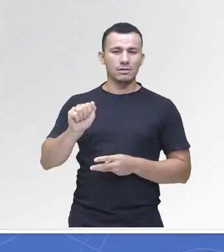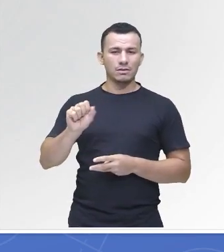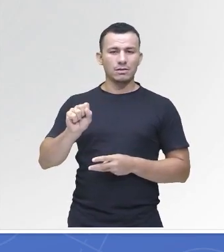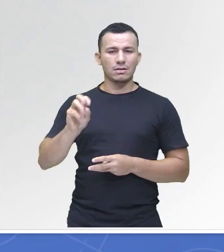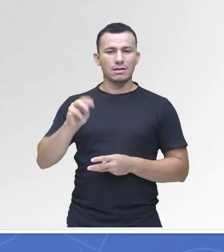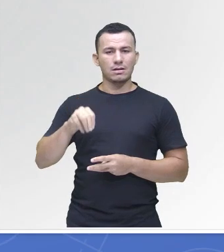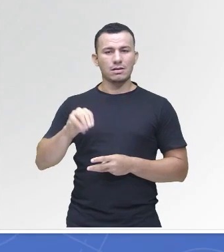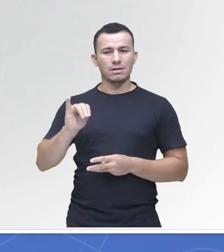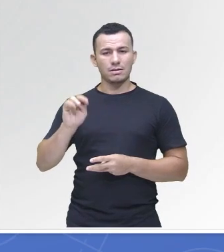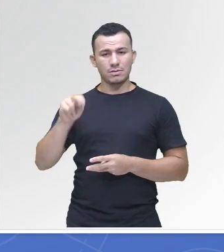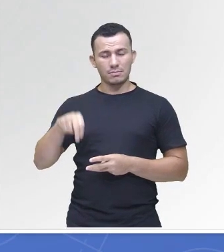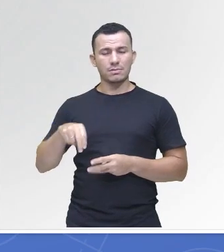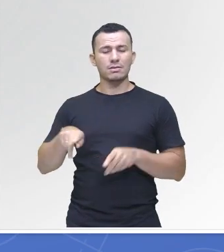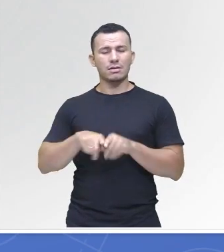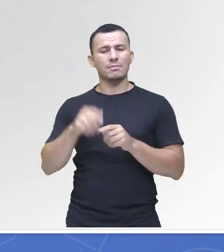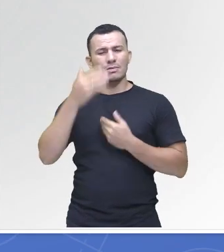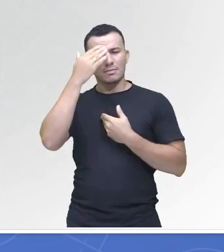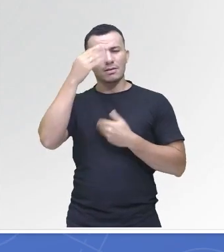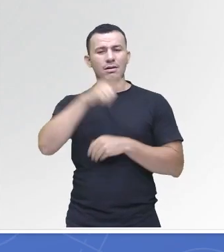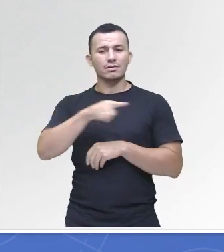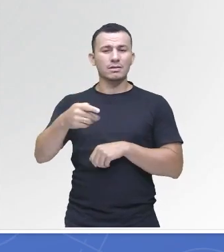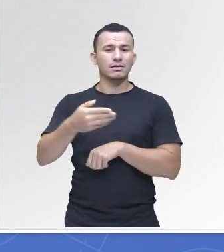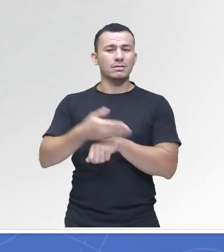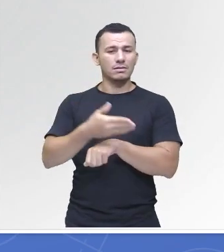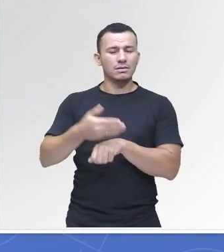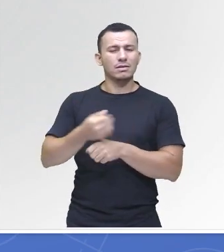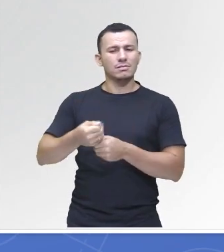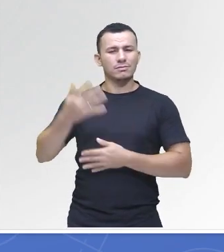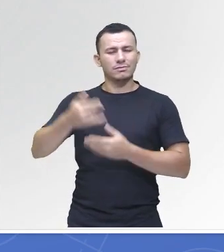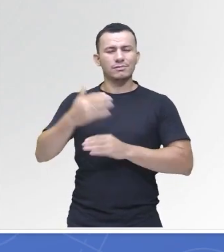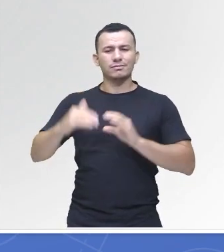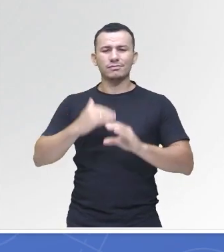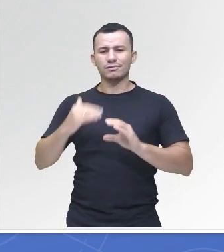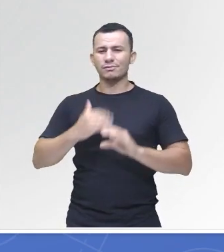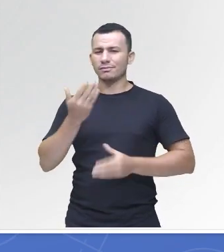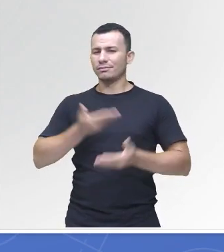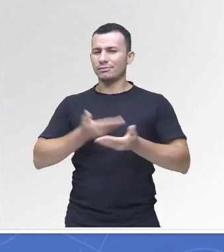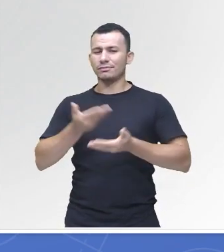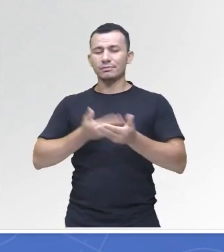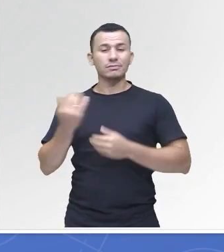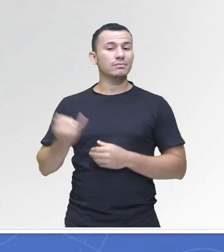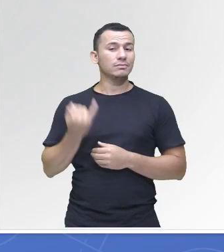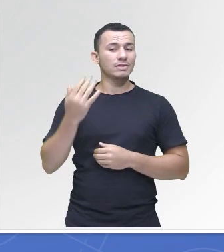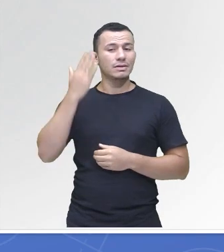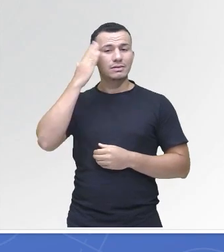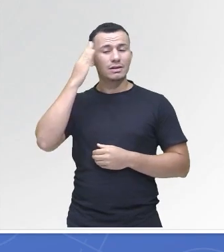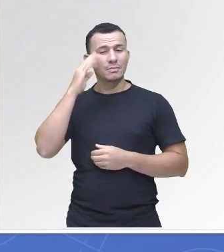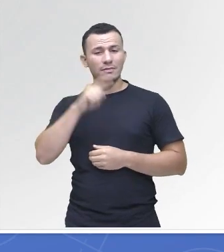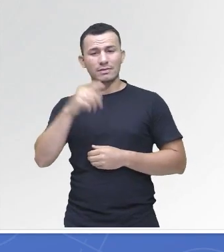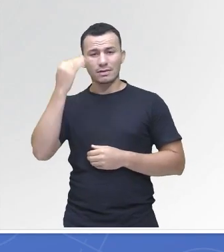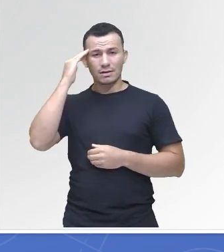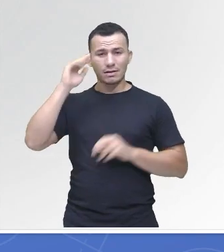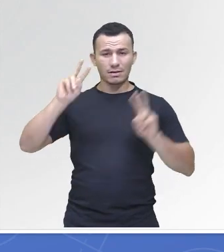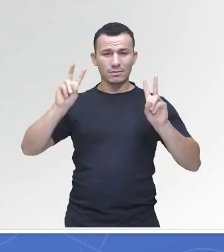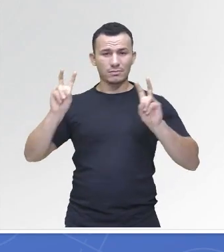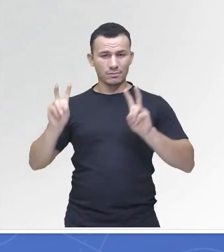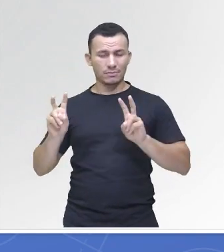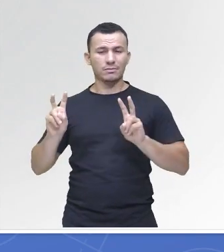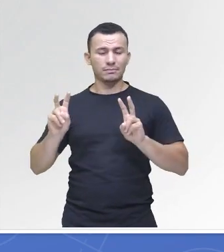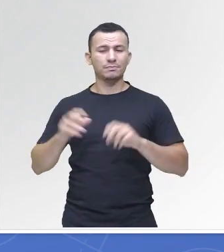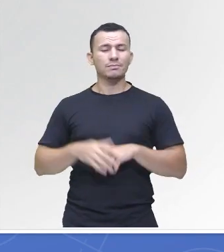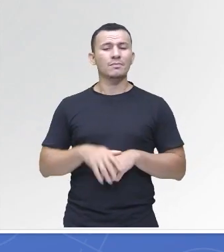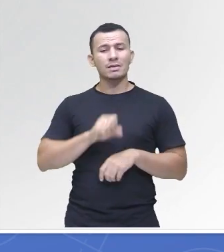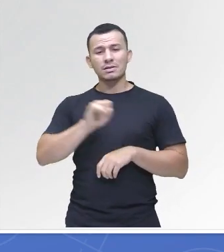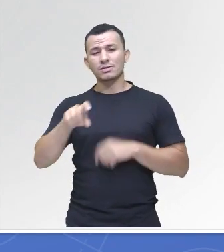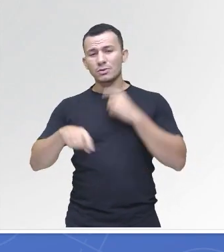estão participando do chat. É muito importante essa participação de vocês, é importante saber se vocês estão compreendendo o conteúdo. Em